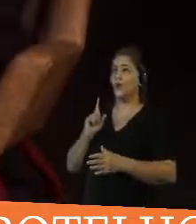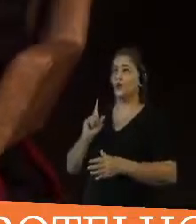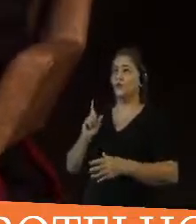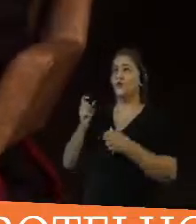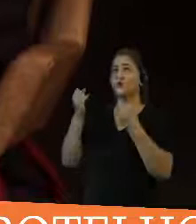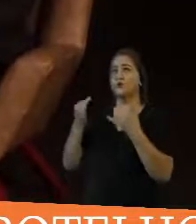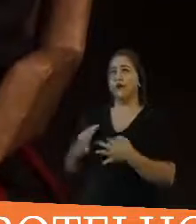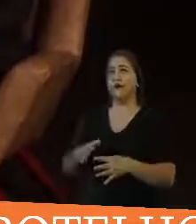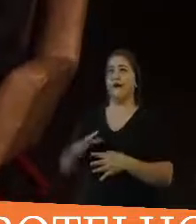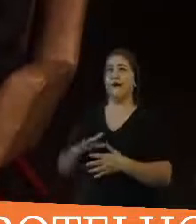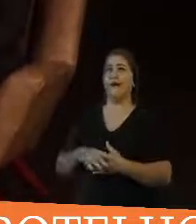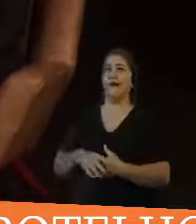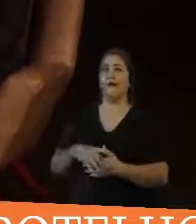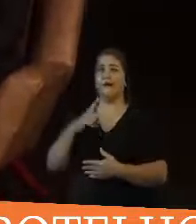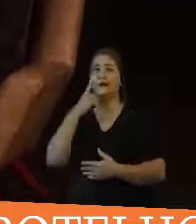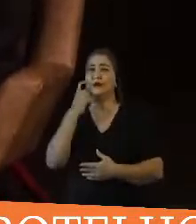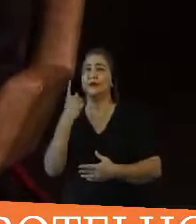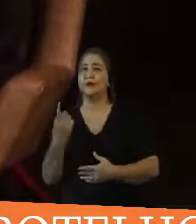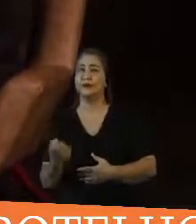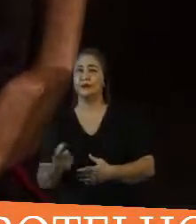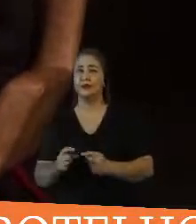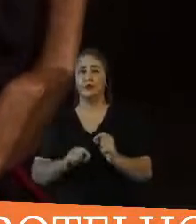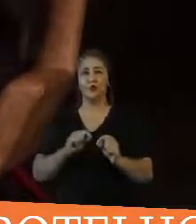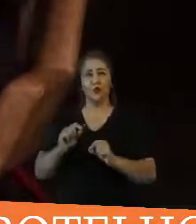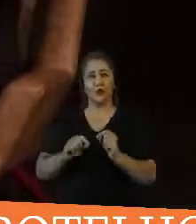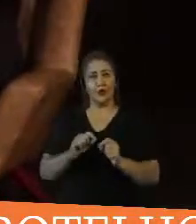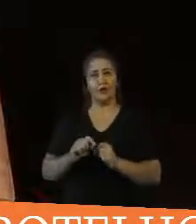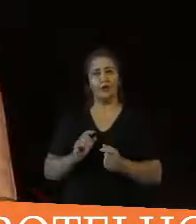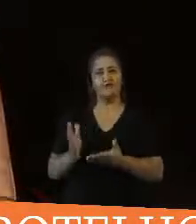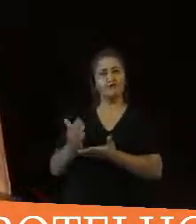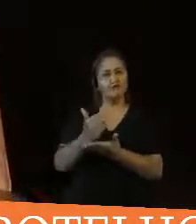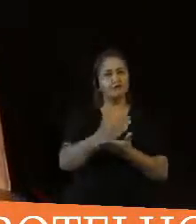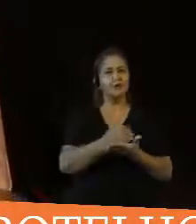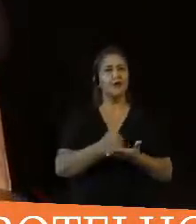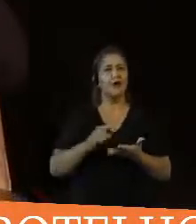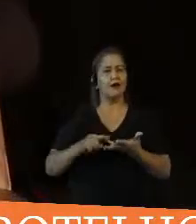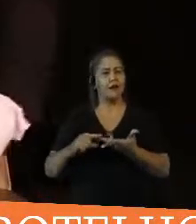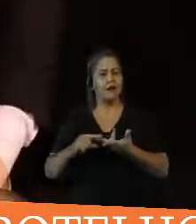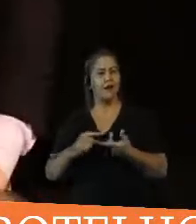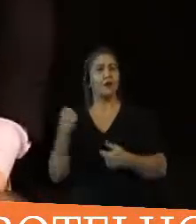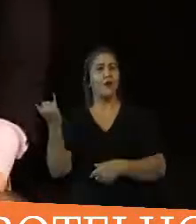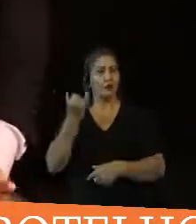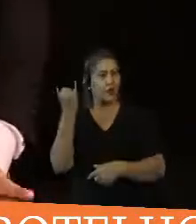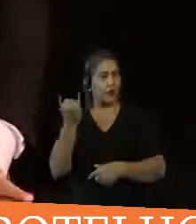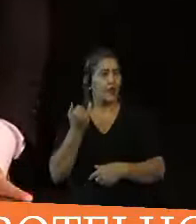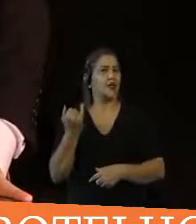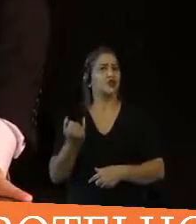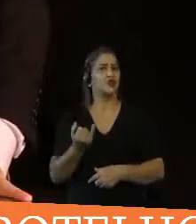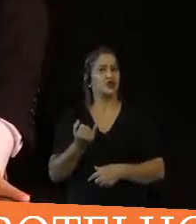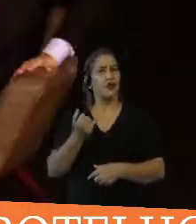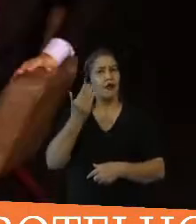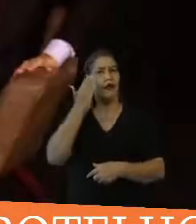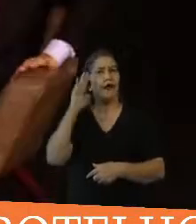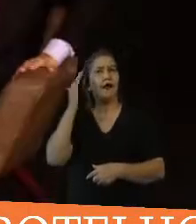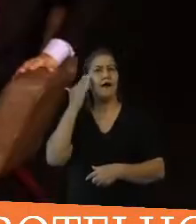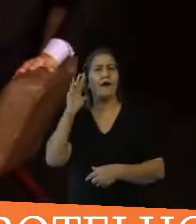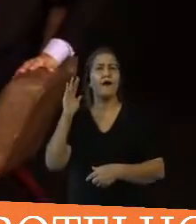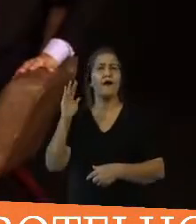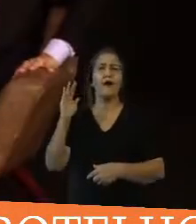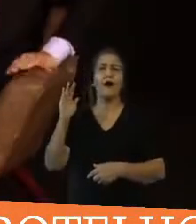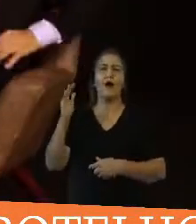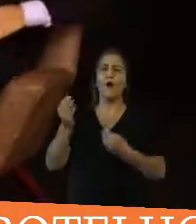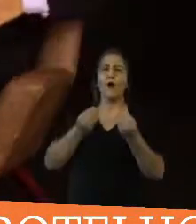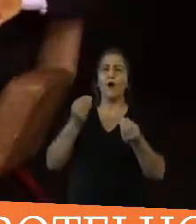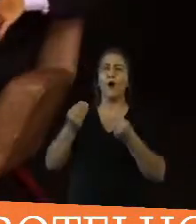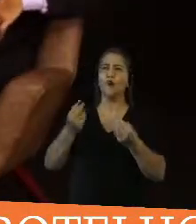pouquinho sobre algumas curiosidades e também sobre alguns dados, né, que são muito importantes a gente compreender sobre a